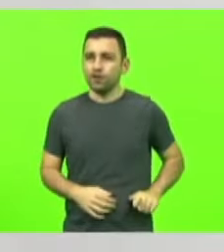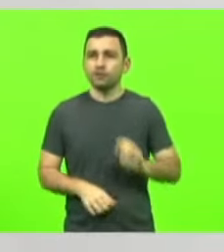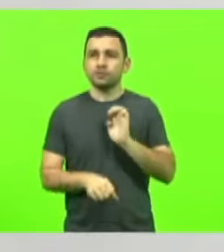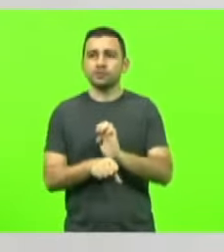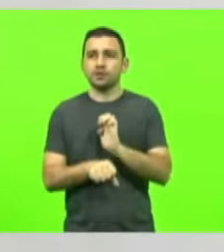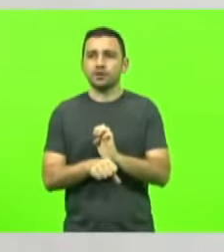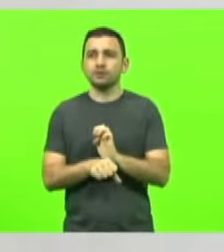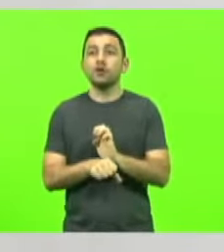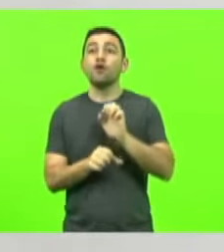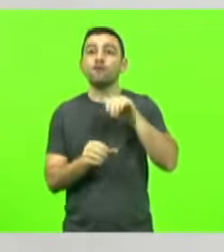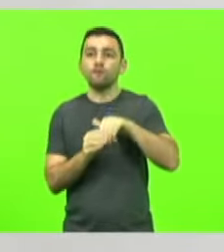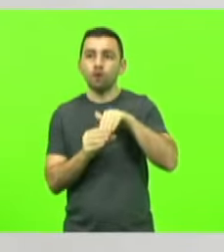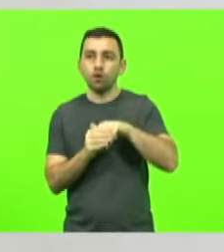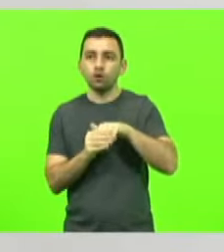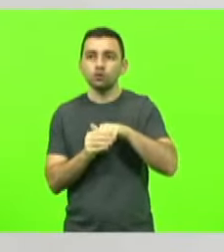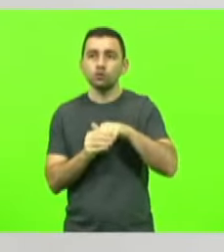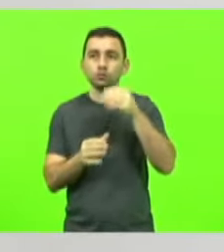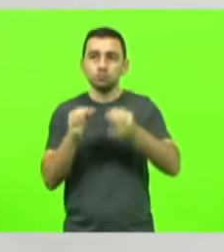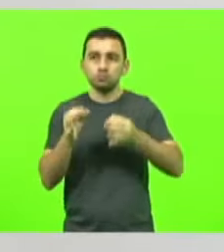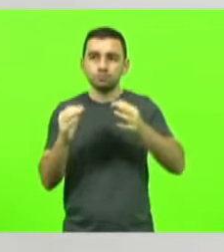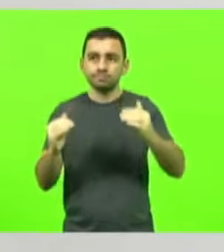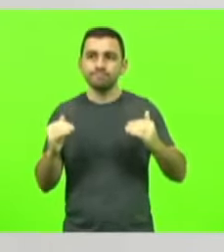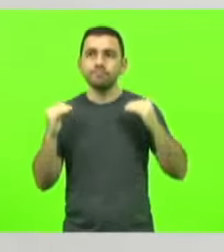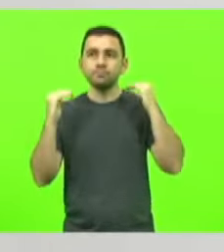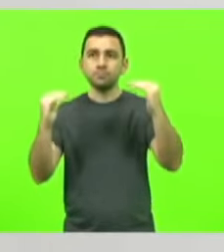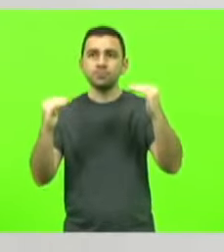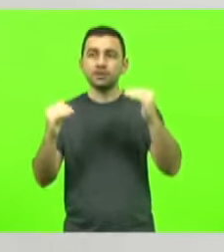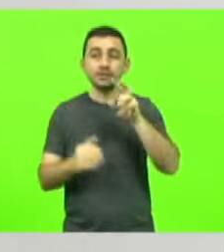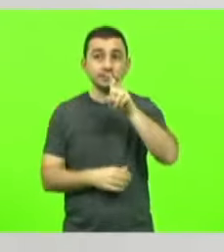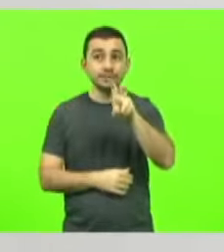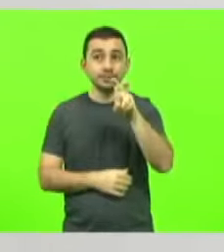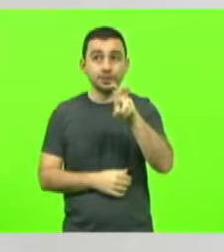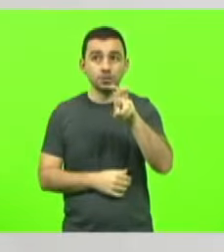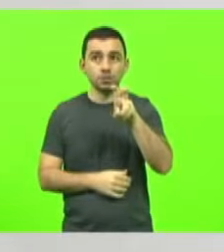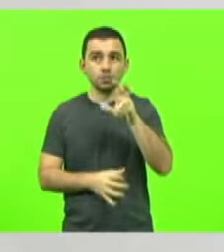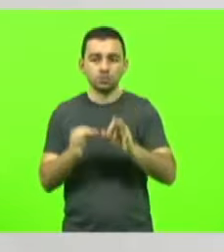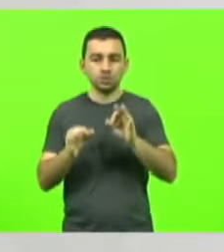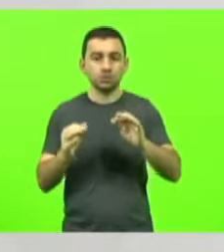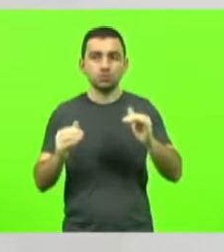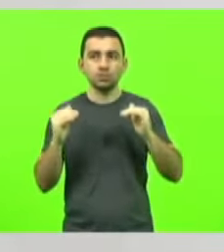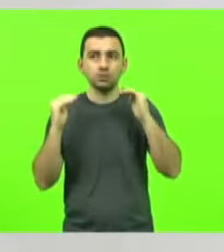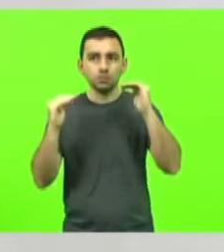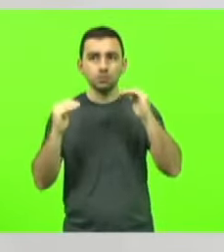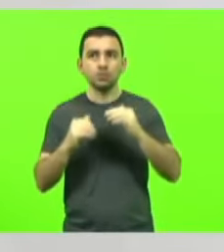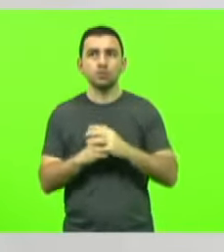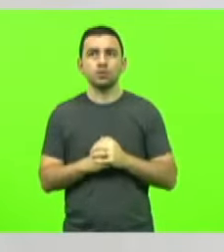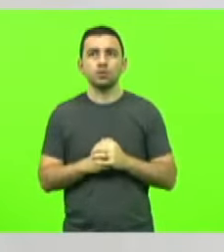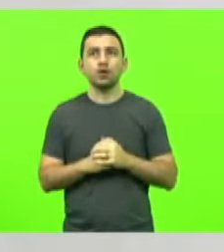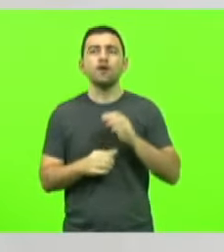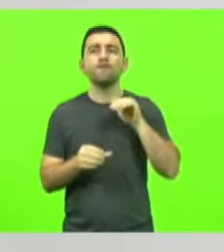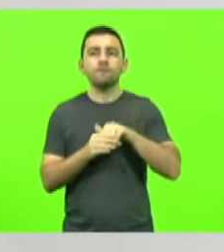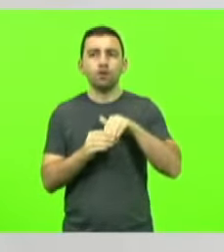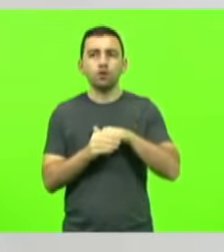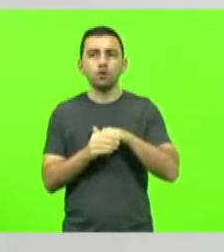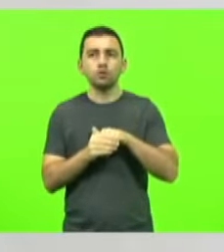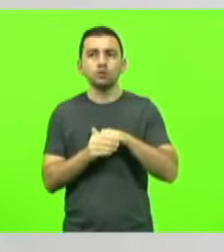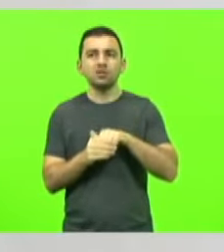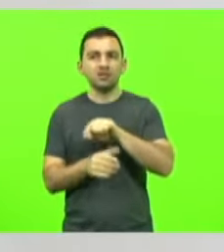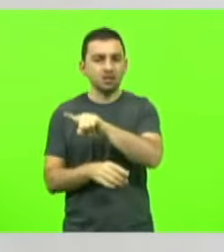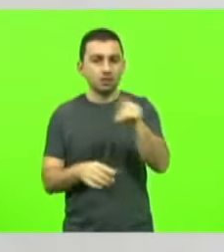no voto dos desembargadores, de 5 desembargadores, no voto que foi proferido pelos